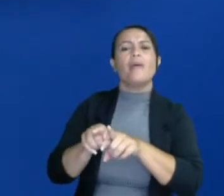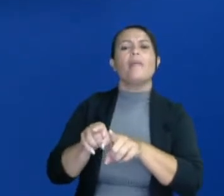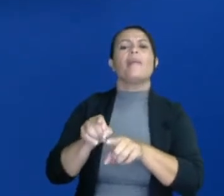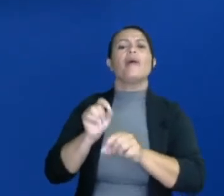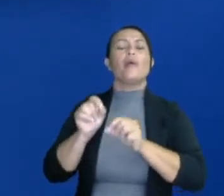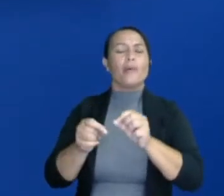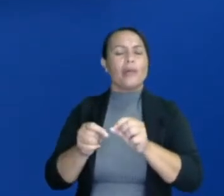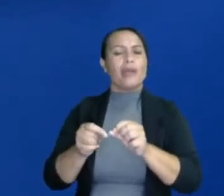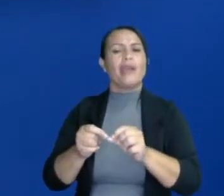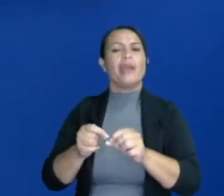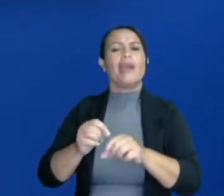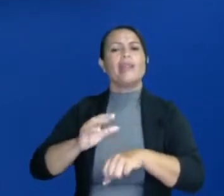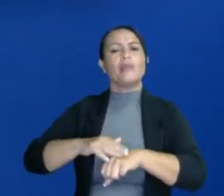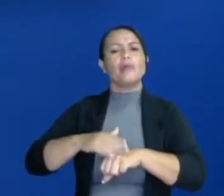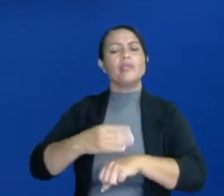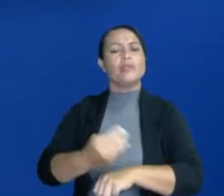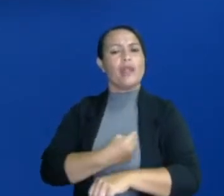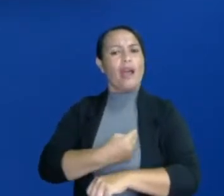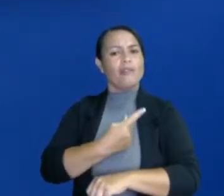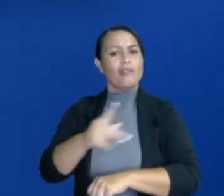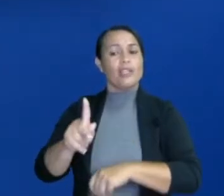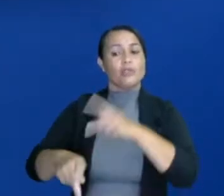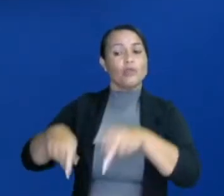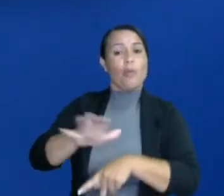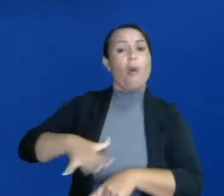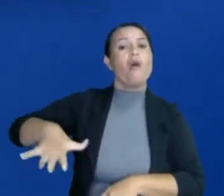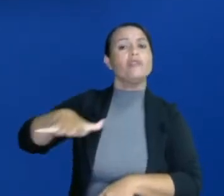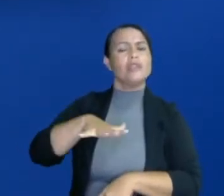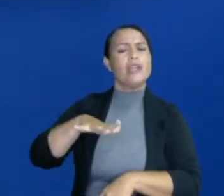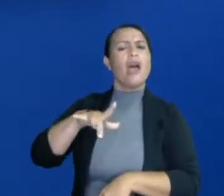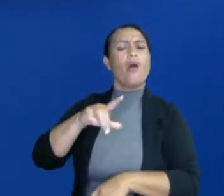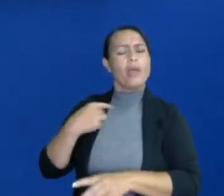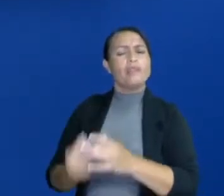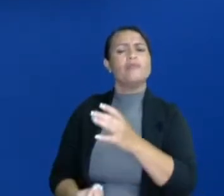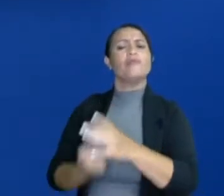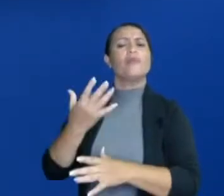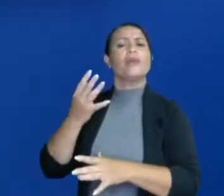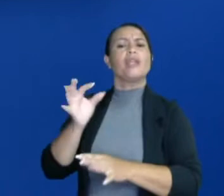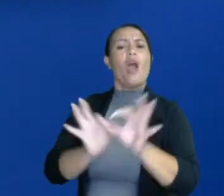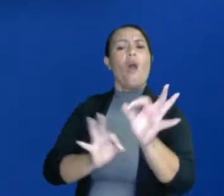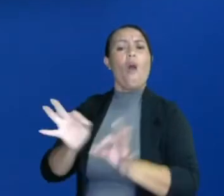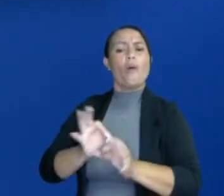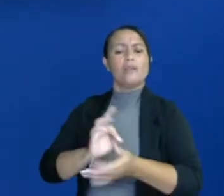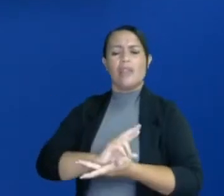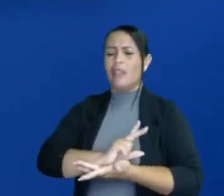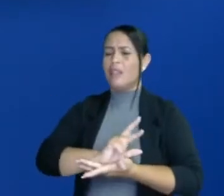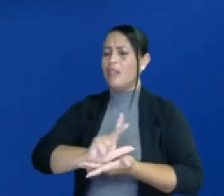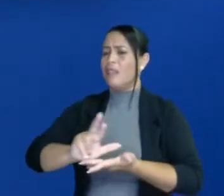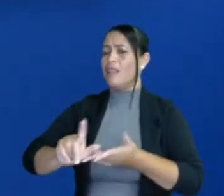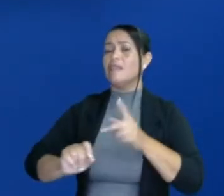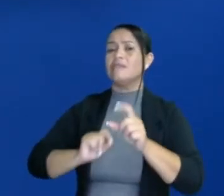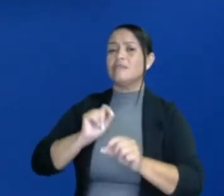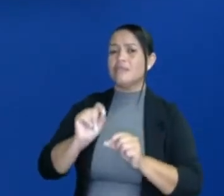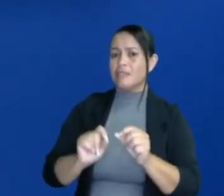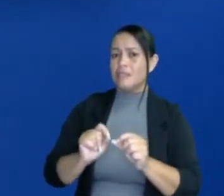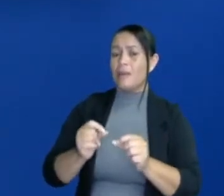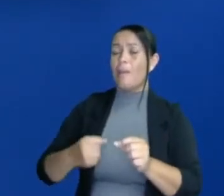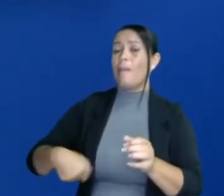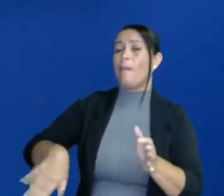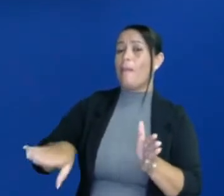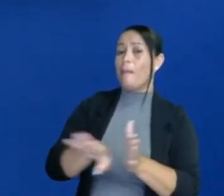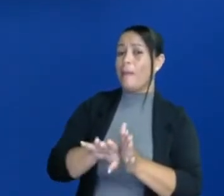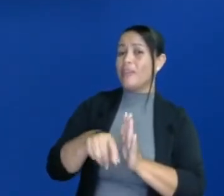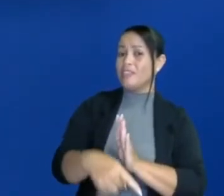manutenção da vida dos povos no modo geral. Então, eles vão criar mecanismos e maneiras diversas para chegar com